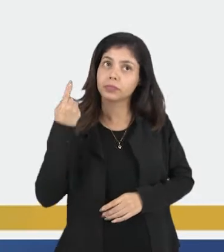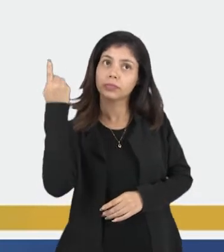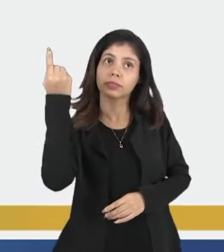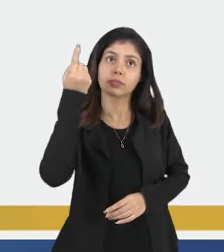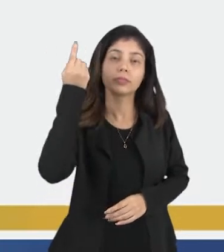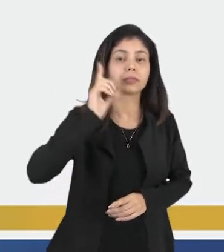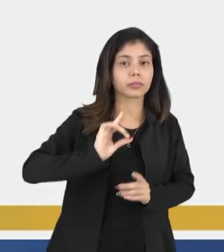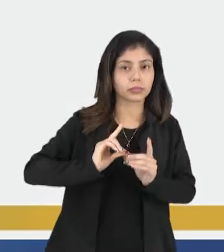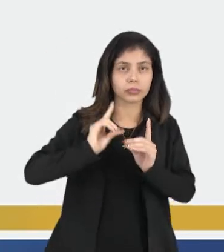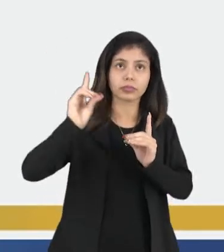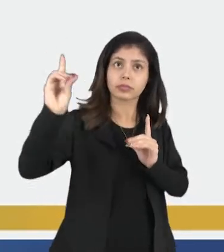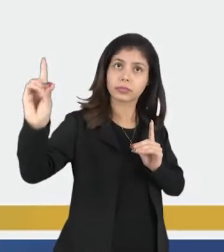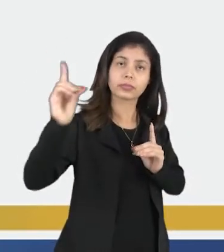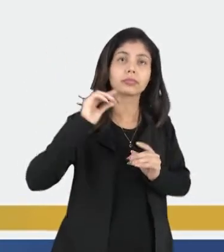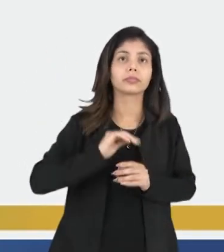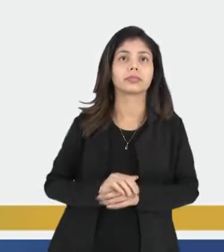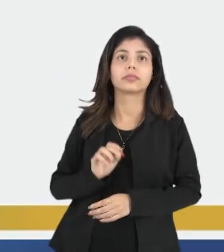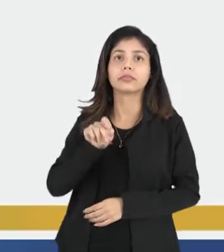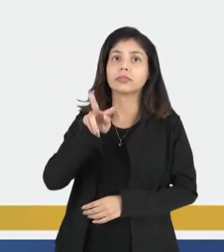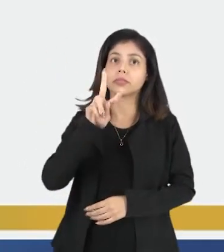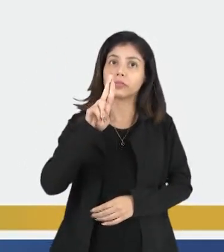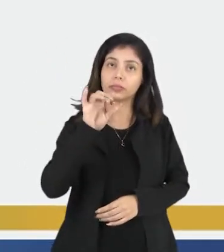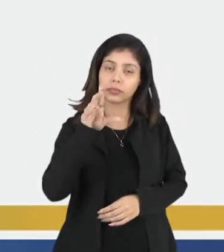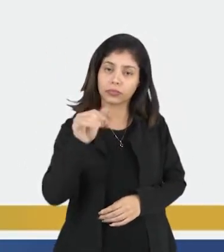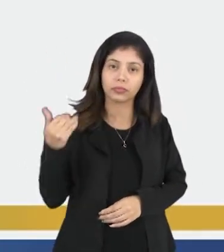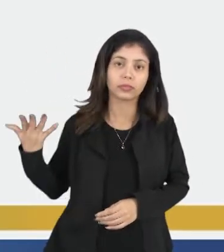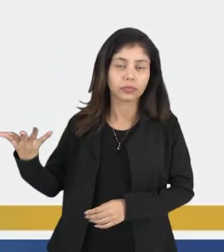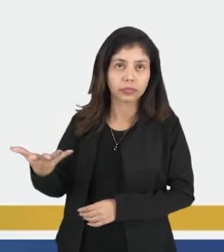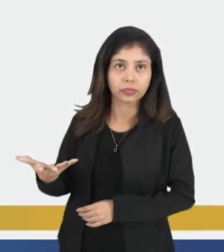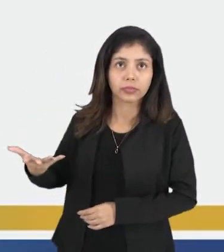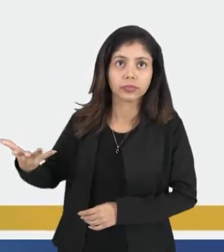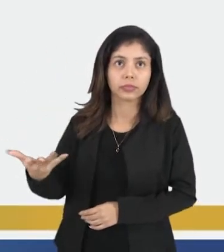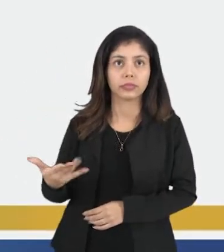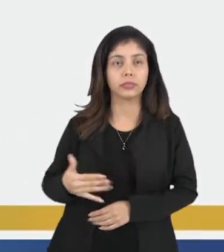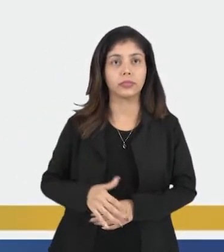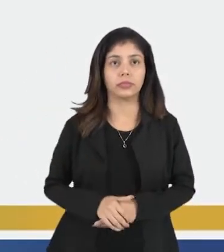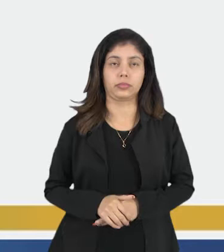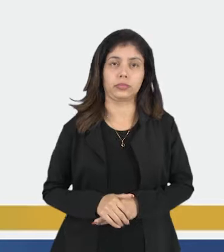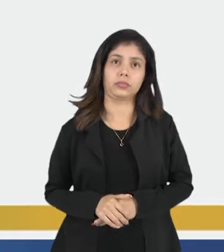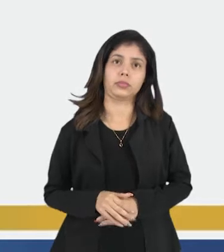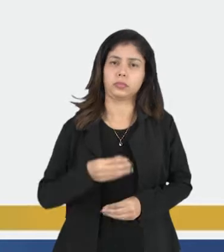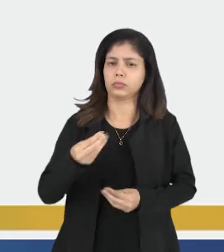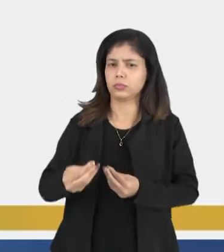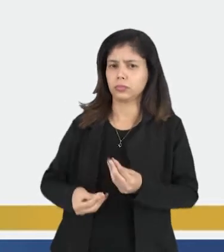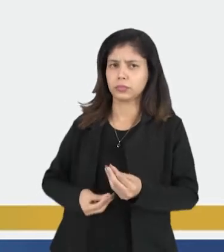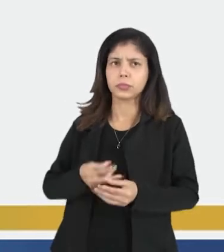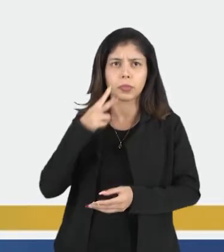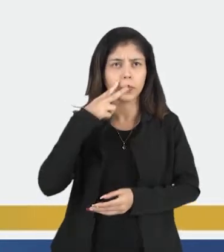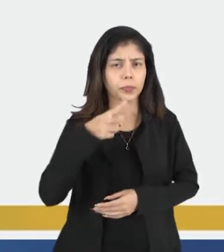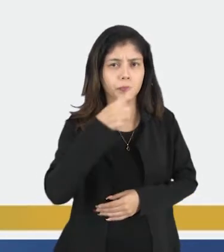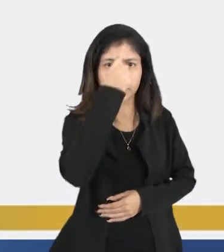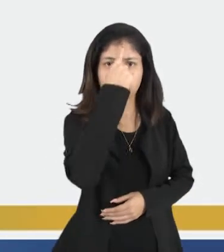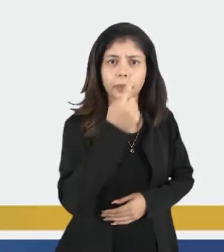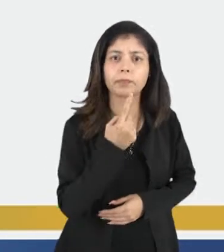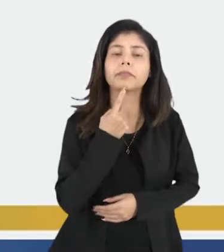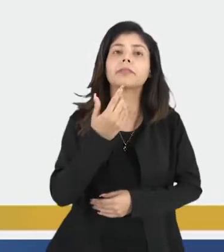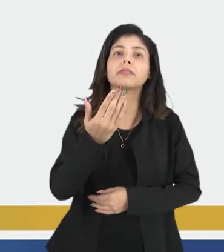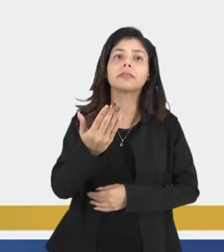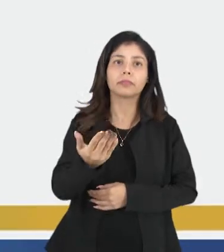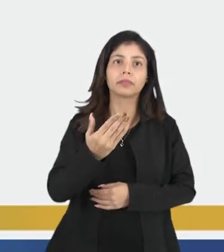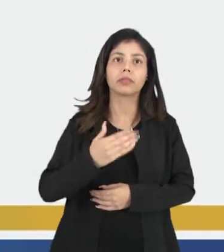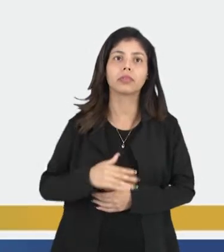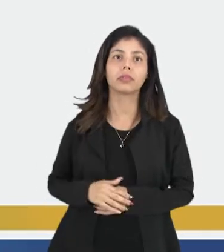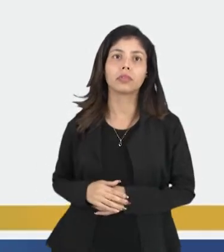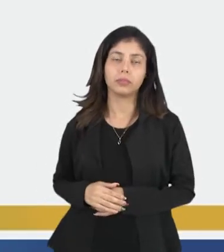altura corresponde a distância entre o vértice C A base e aí conforme conforme vocês ver aí na figura nós